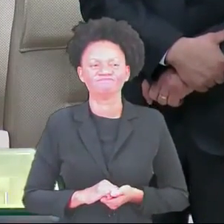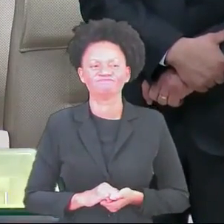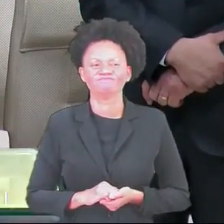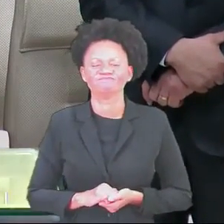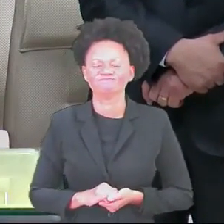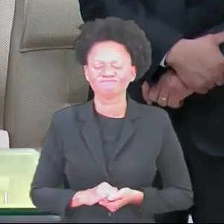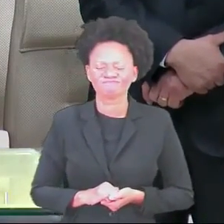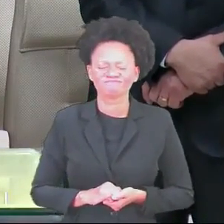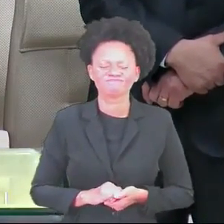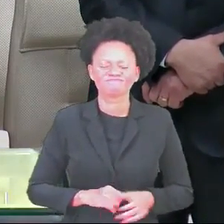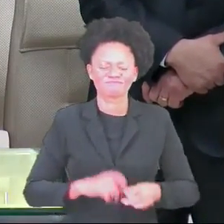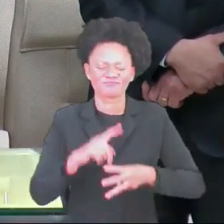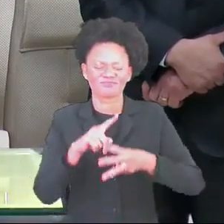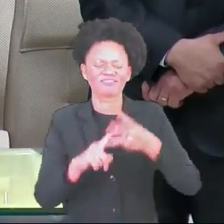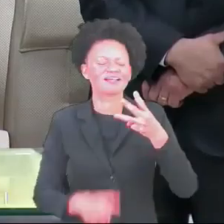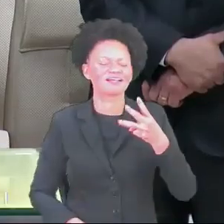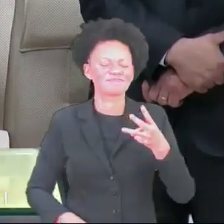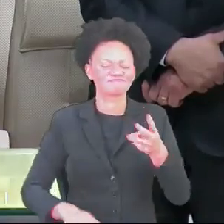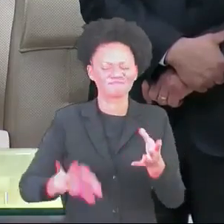São três assinaturas.